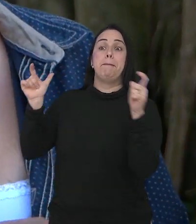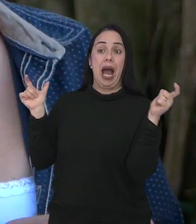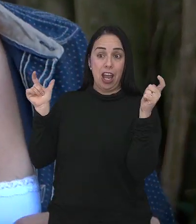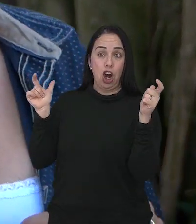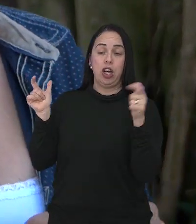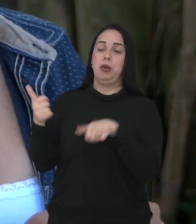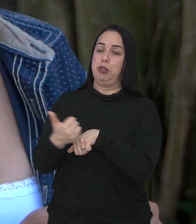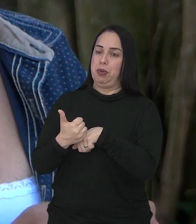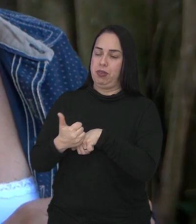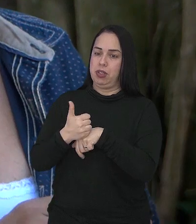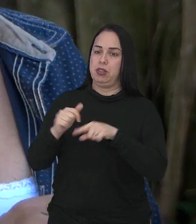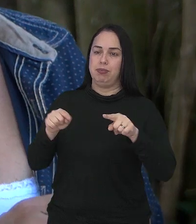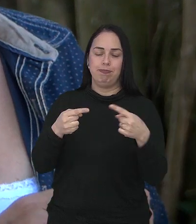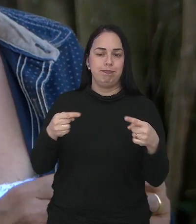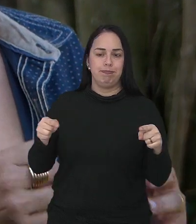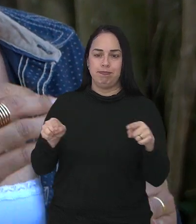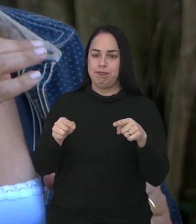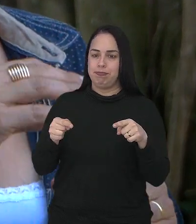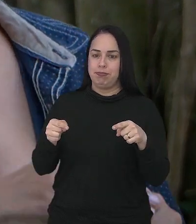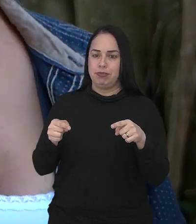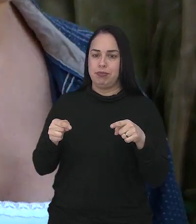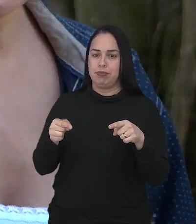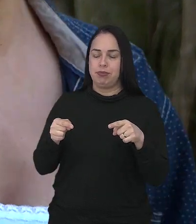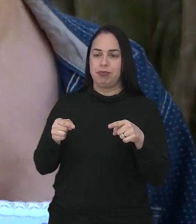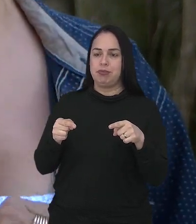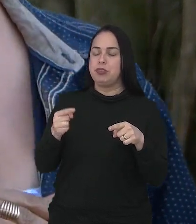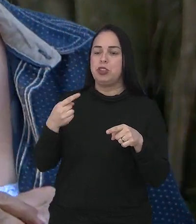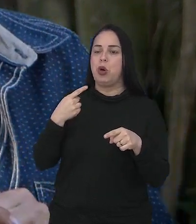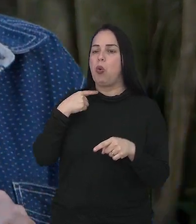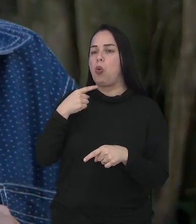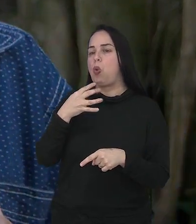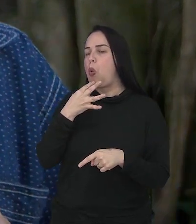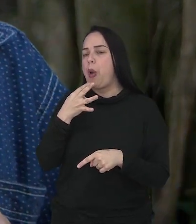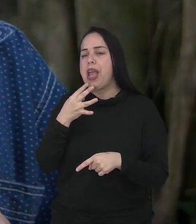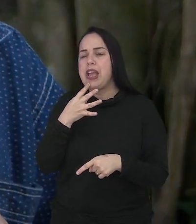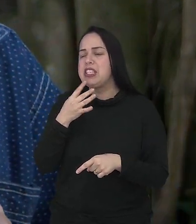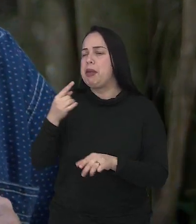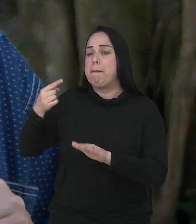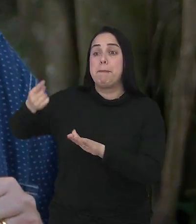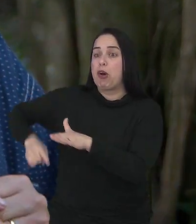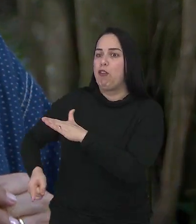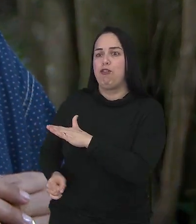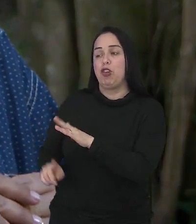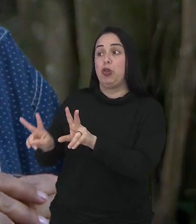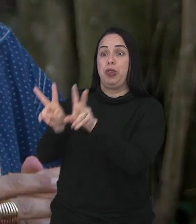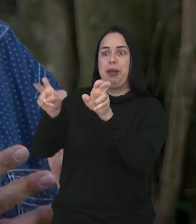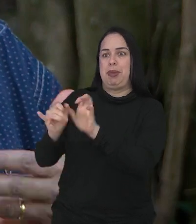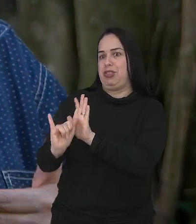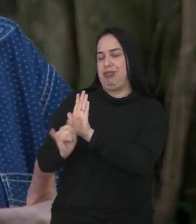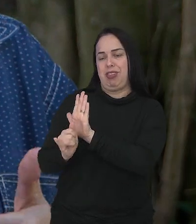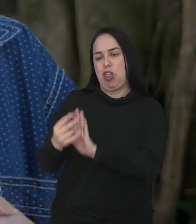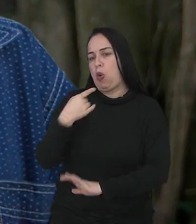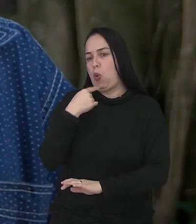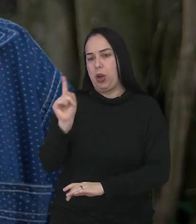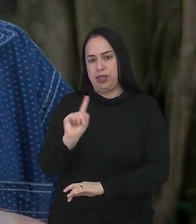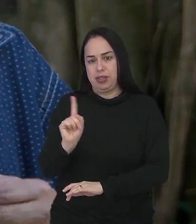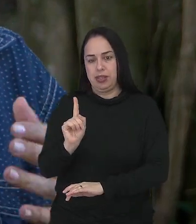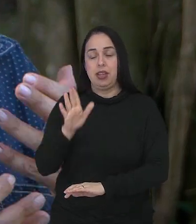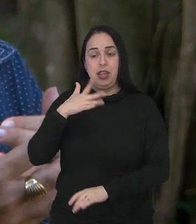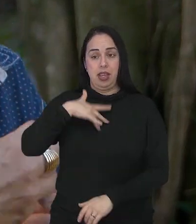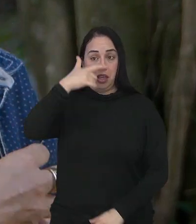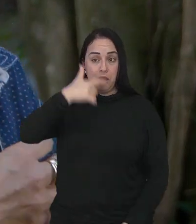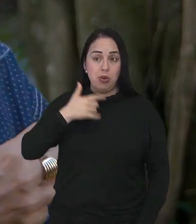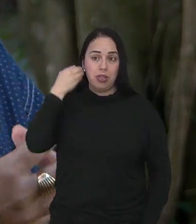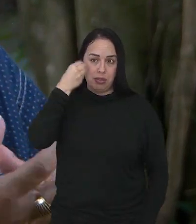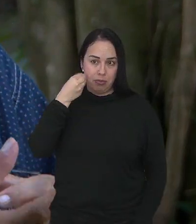música não procuram se aprofundar nesse assunto. Então, com a experiência que eu tenho